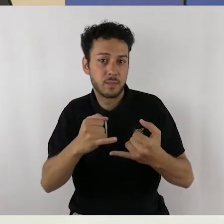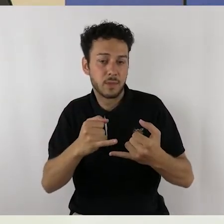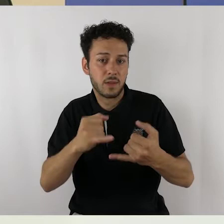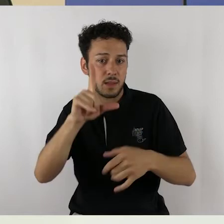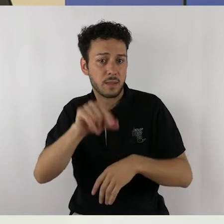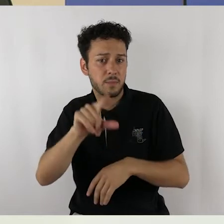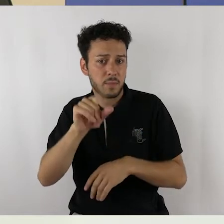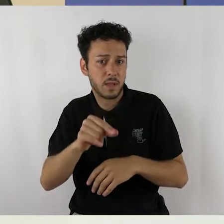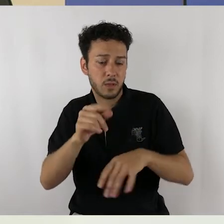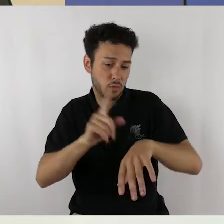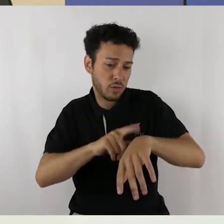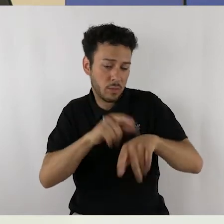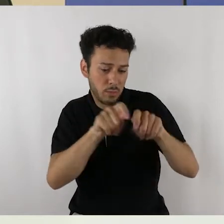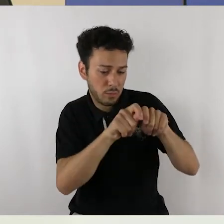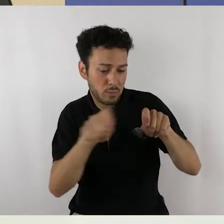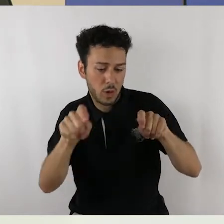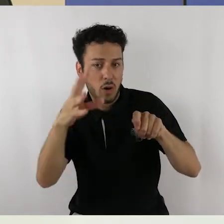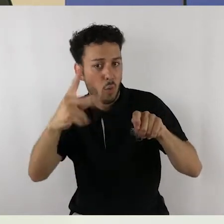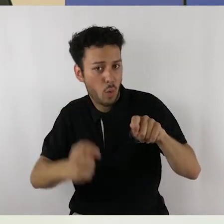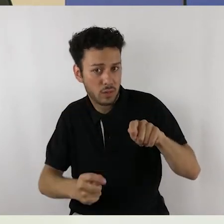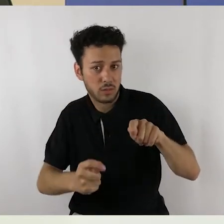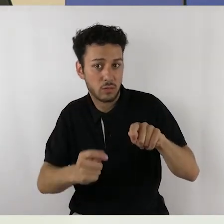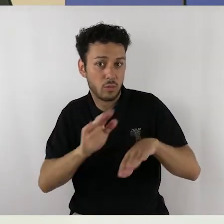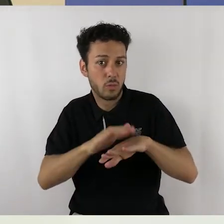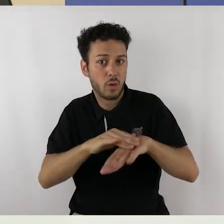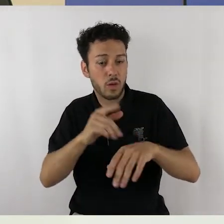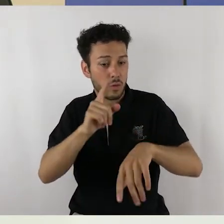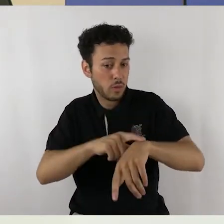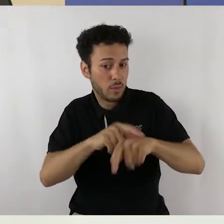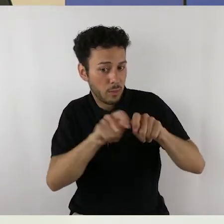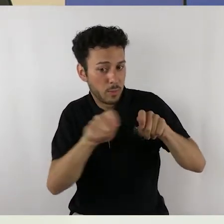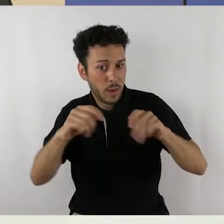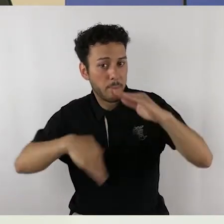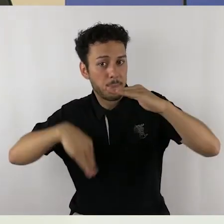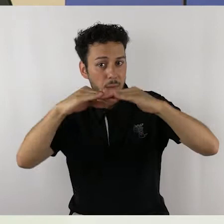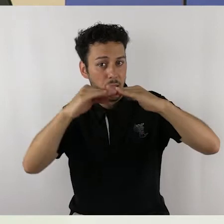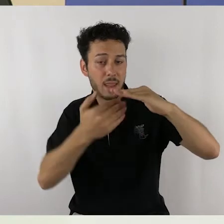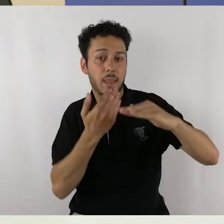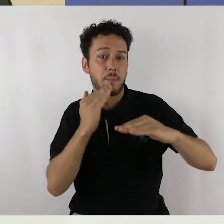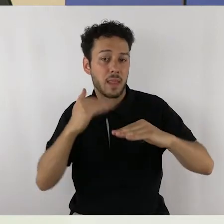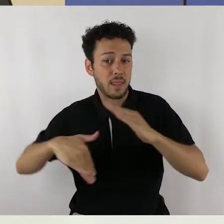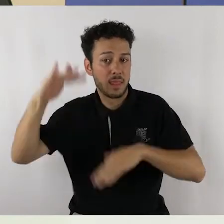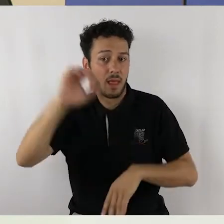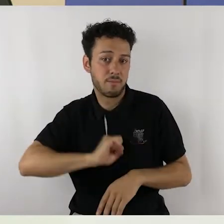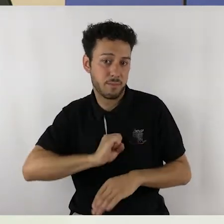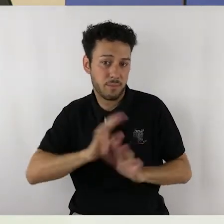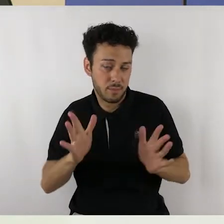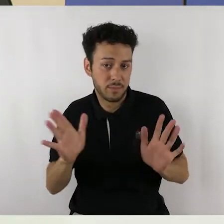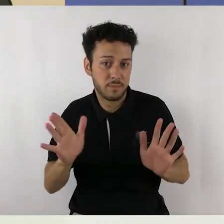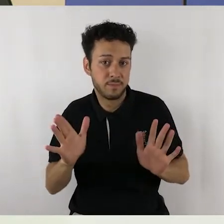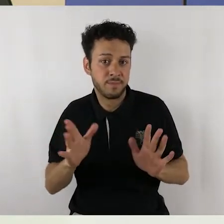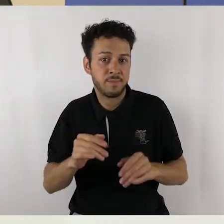e ir no prazo Portanto tem em termos porque os prazos máximos também variam consoante A Nossa Idade